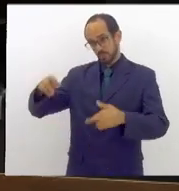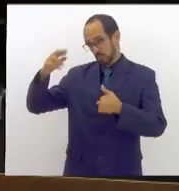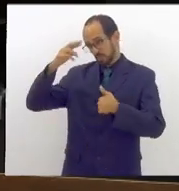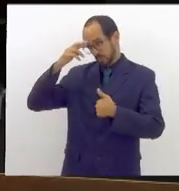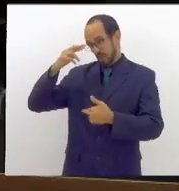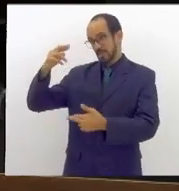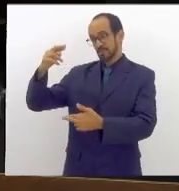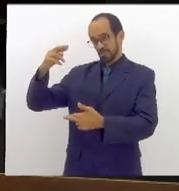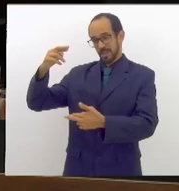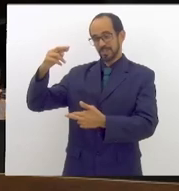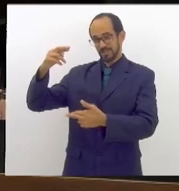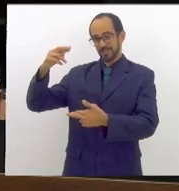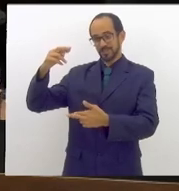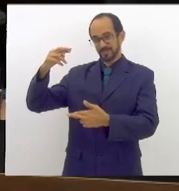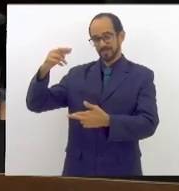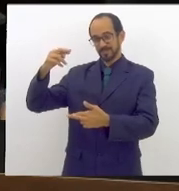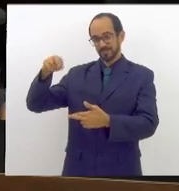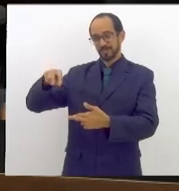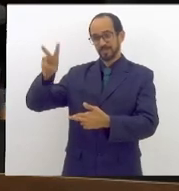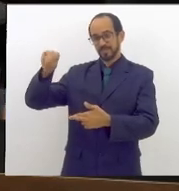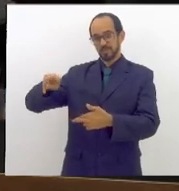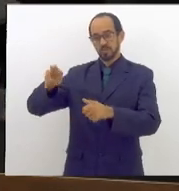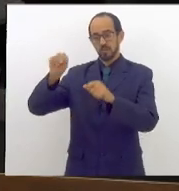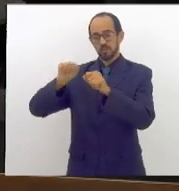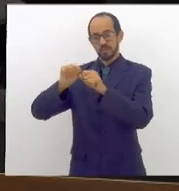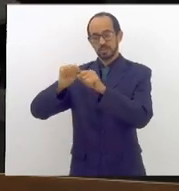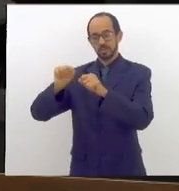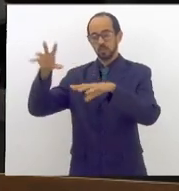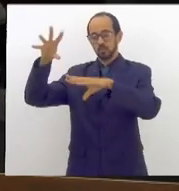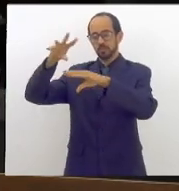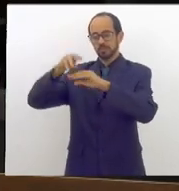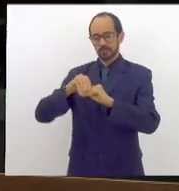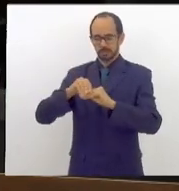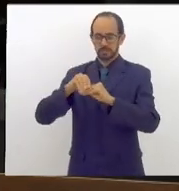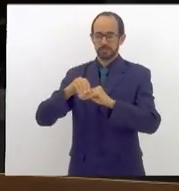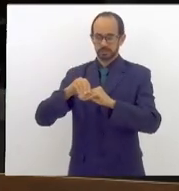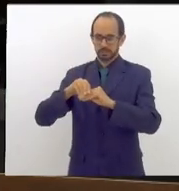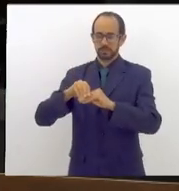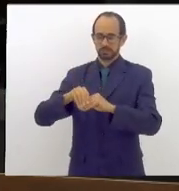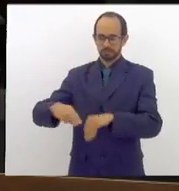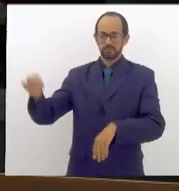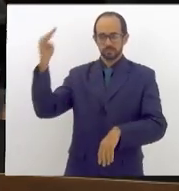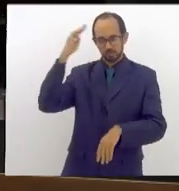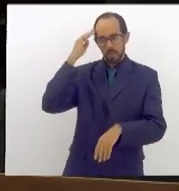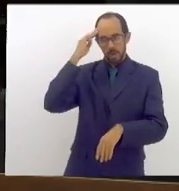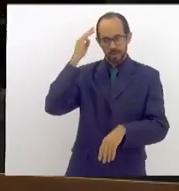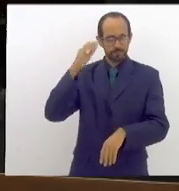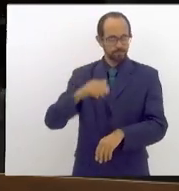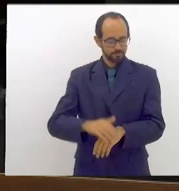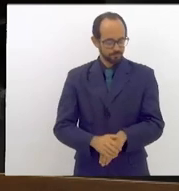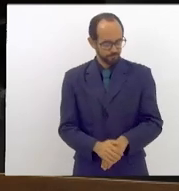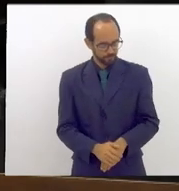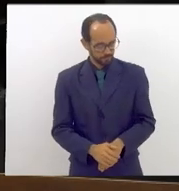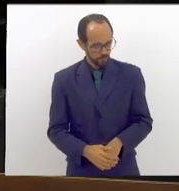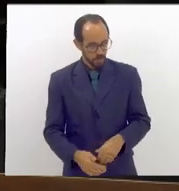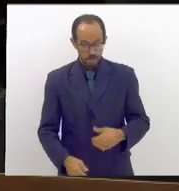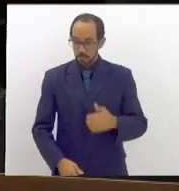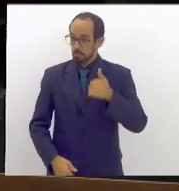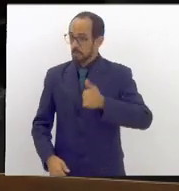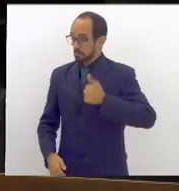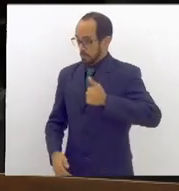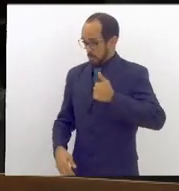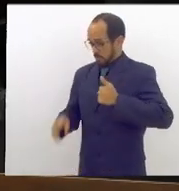respeito eu vou fazer uma síntese de memória primeiro o senhor